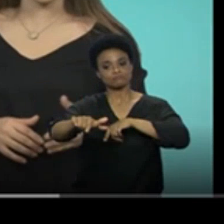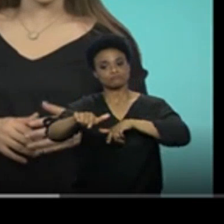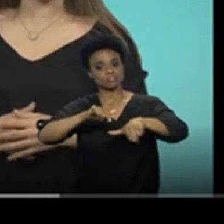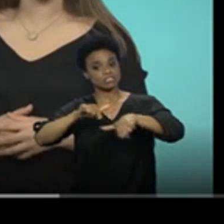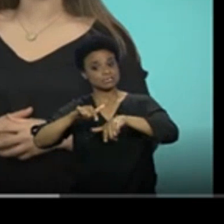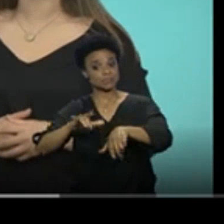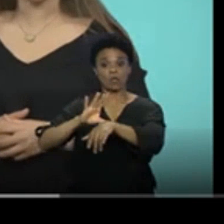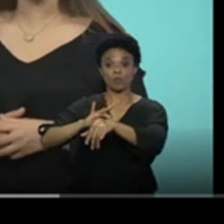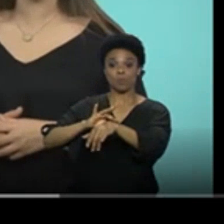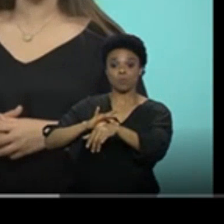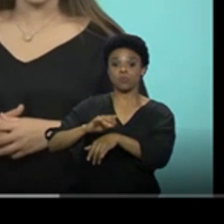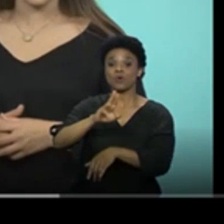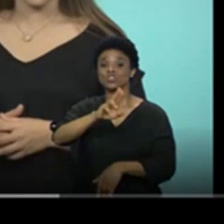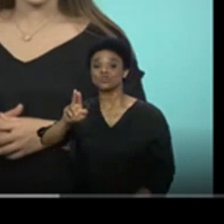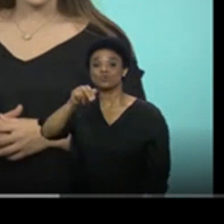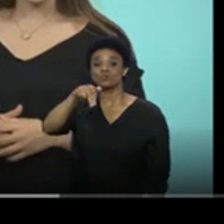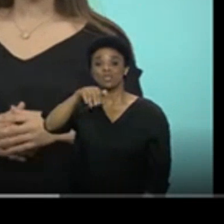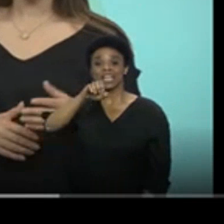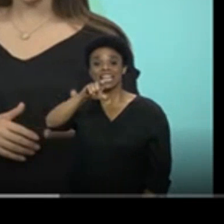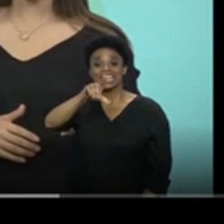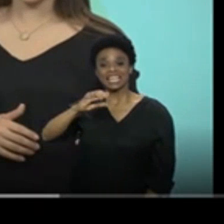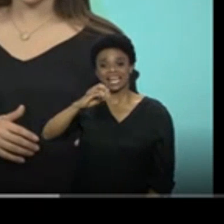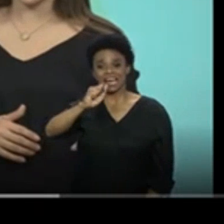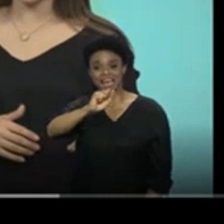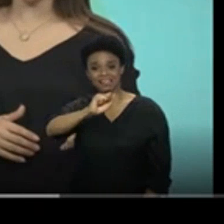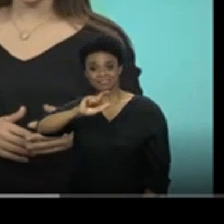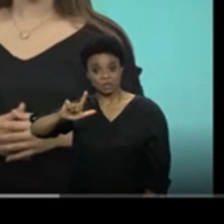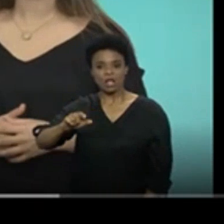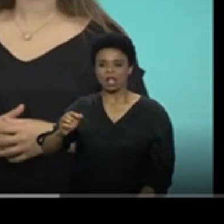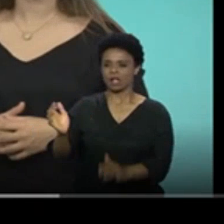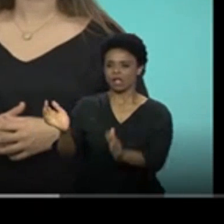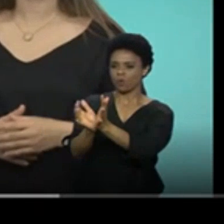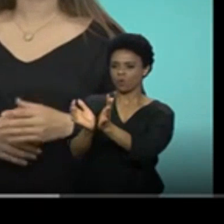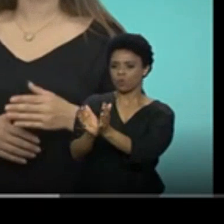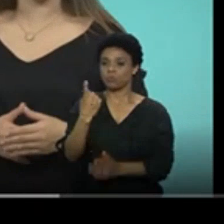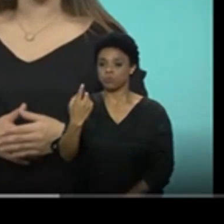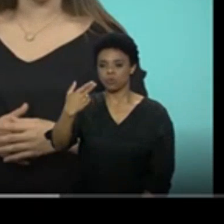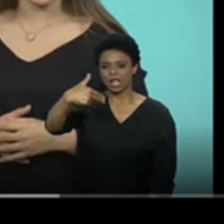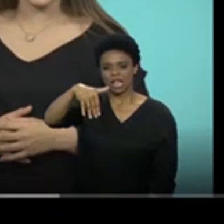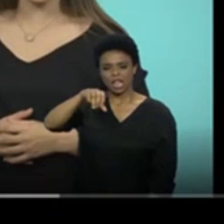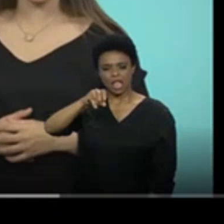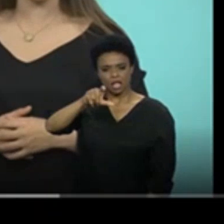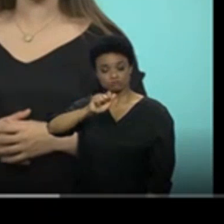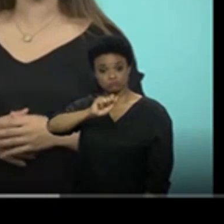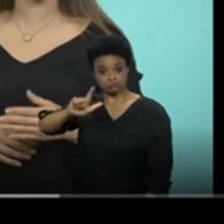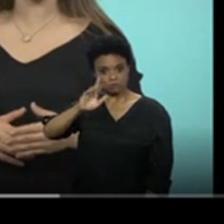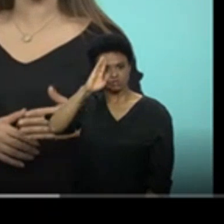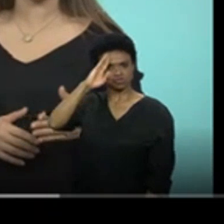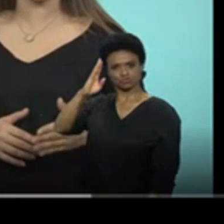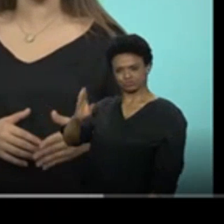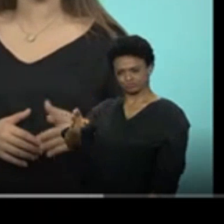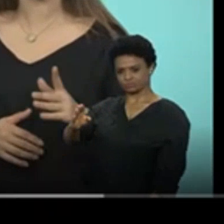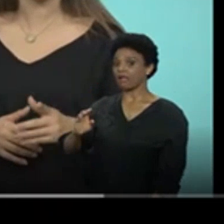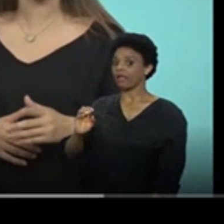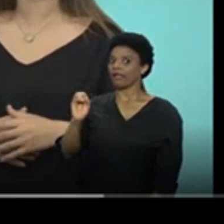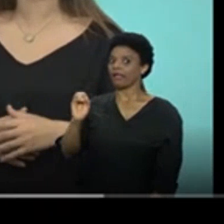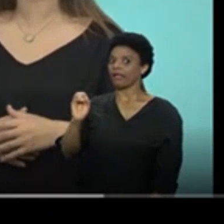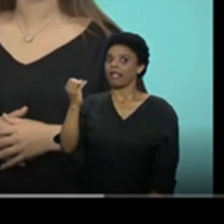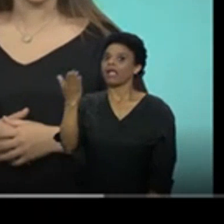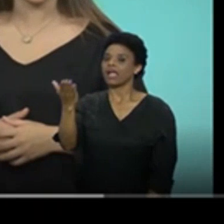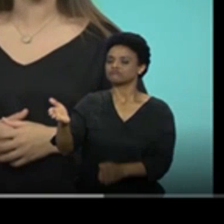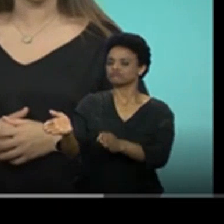com o adoecimento é chamado de nexo causal. Nas doenças do grupo 1, o nexo causal é direto, e a eliminação do agente